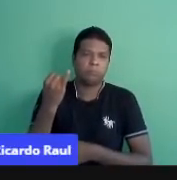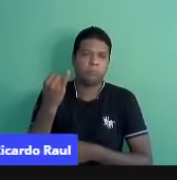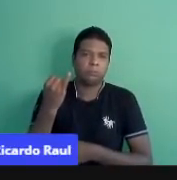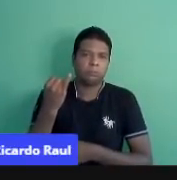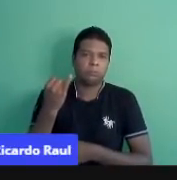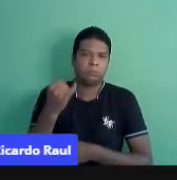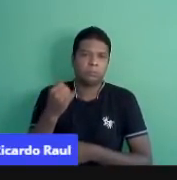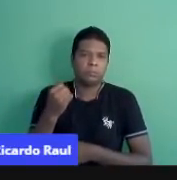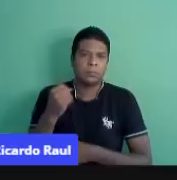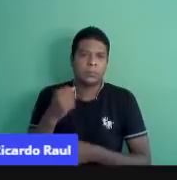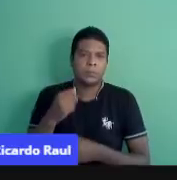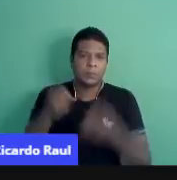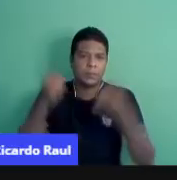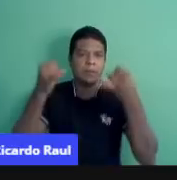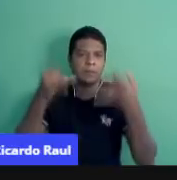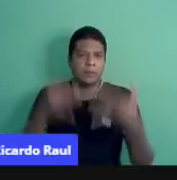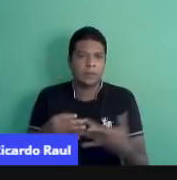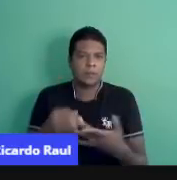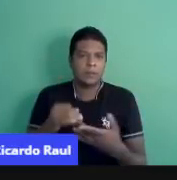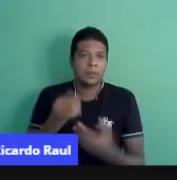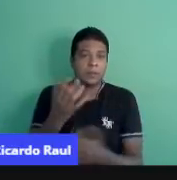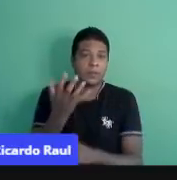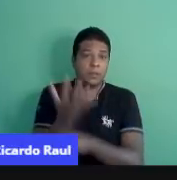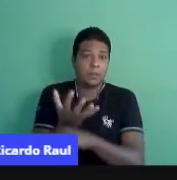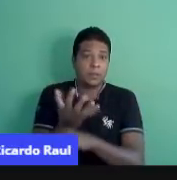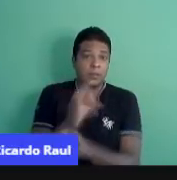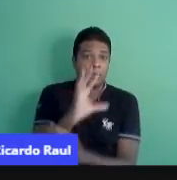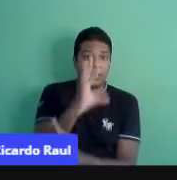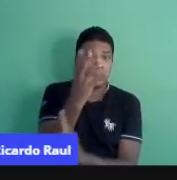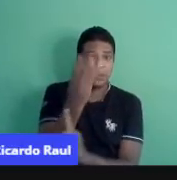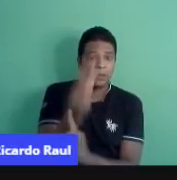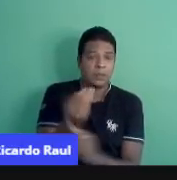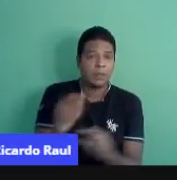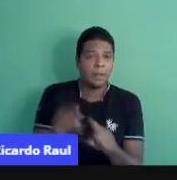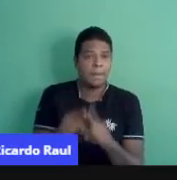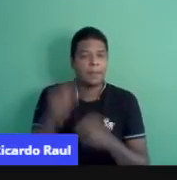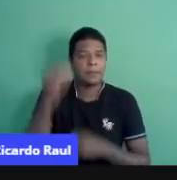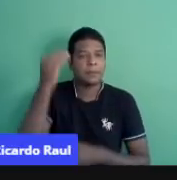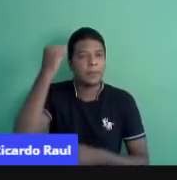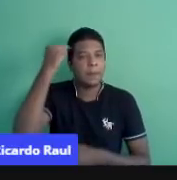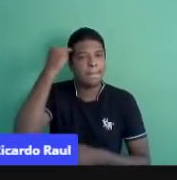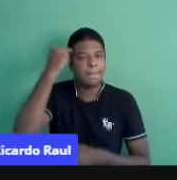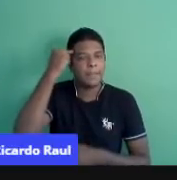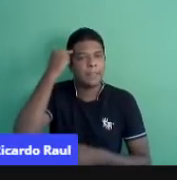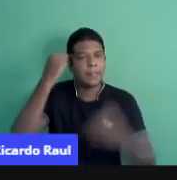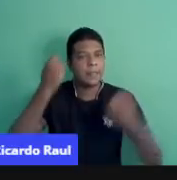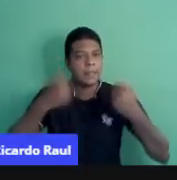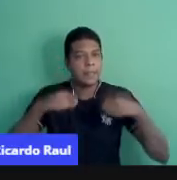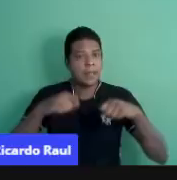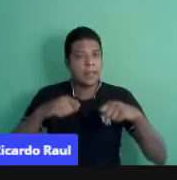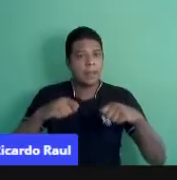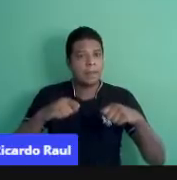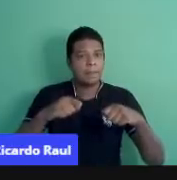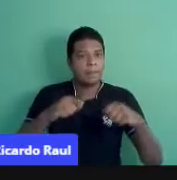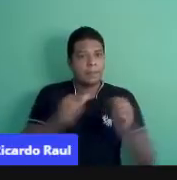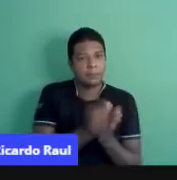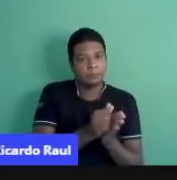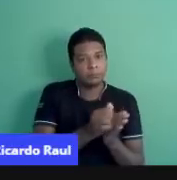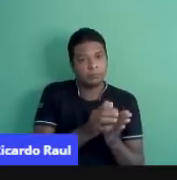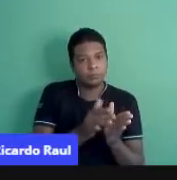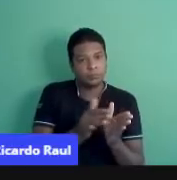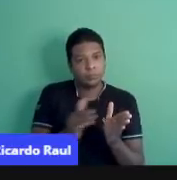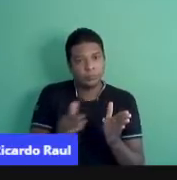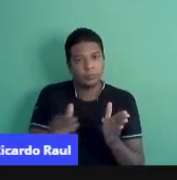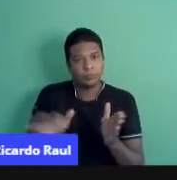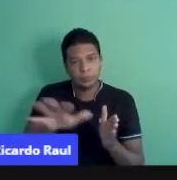na disciplina de arte. Porém, nós precisamos pensar que a arte precisa perpassar por todos os campos